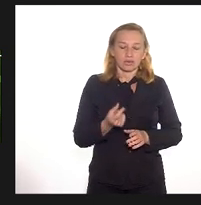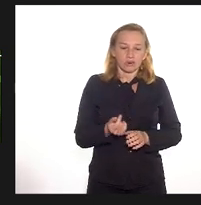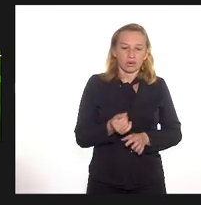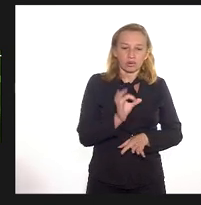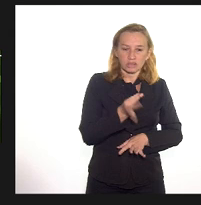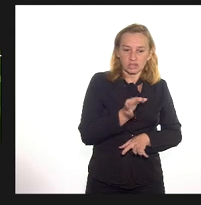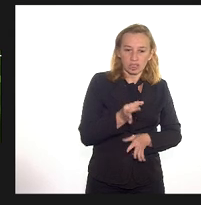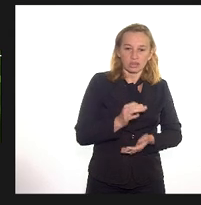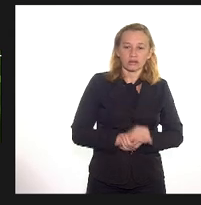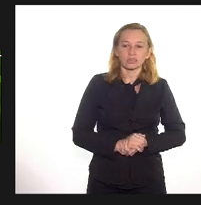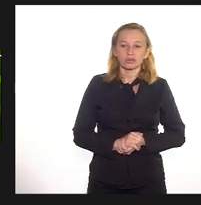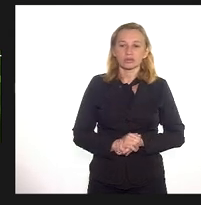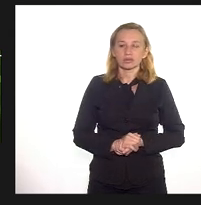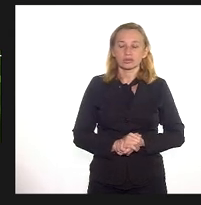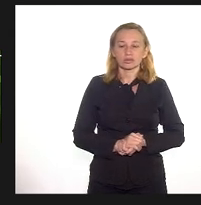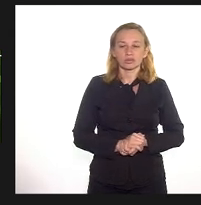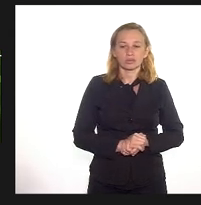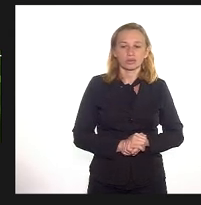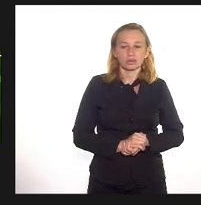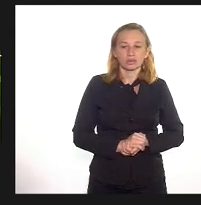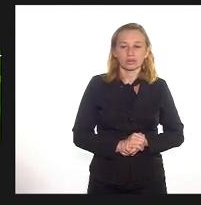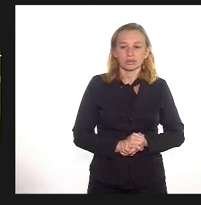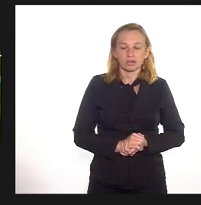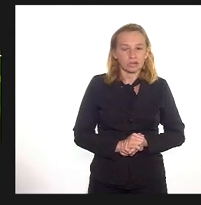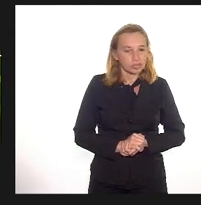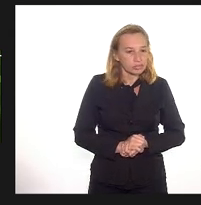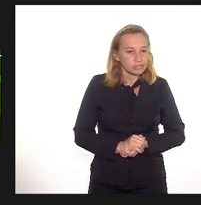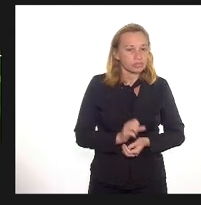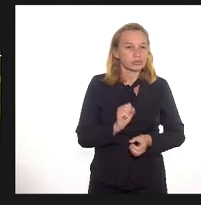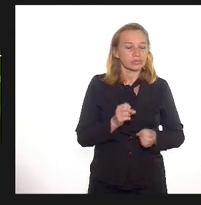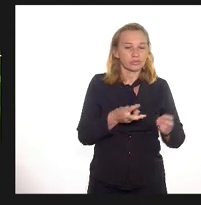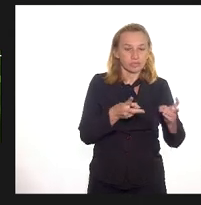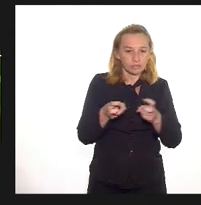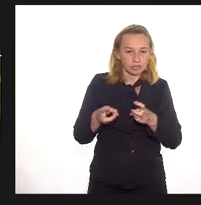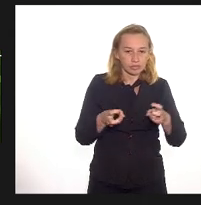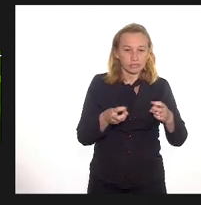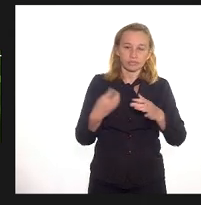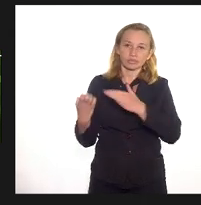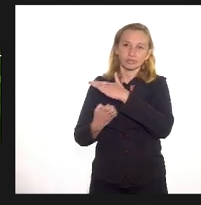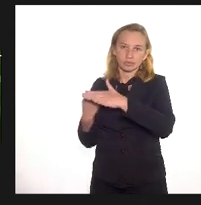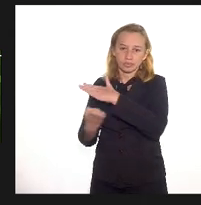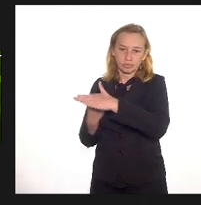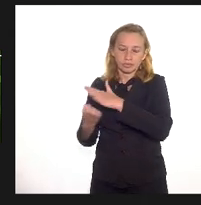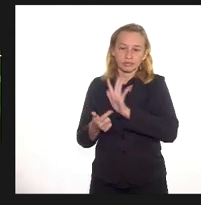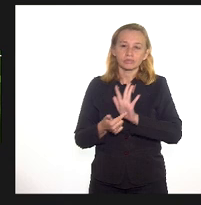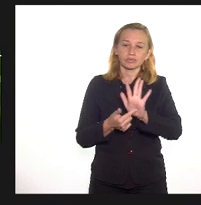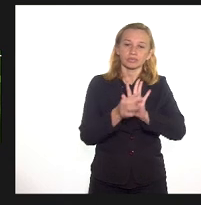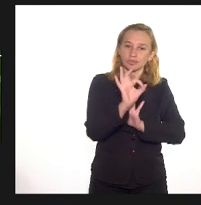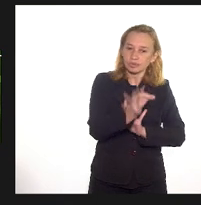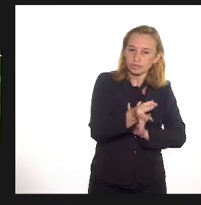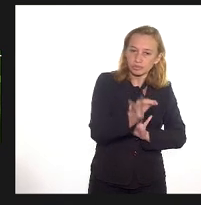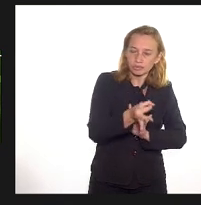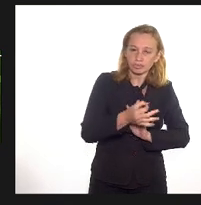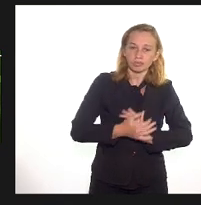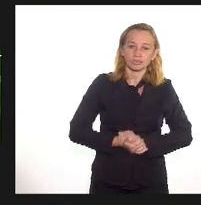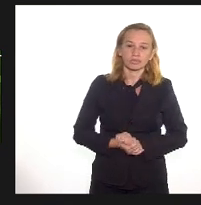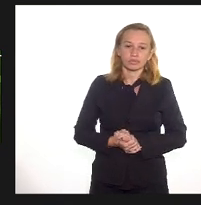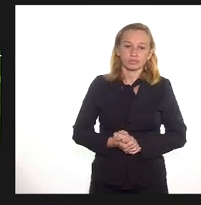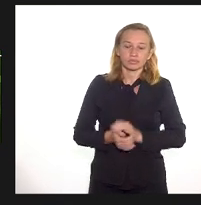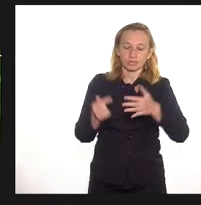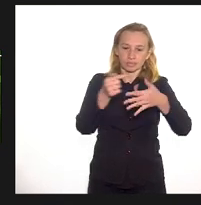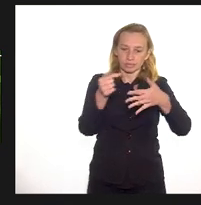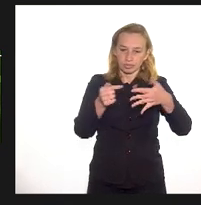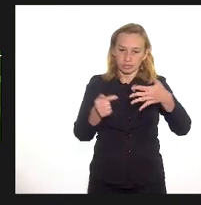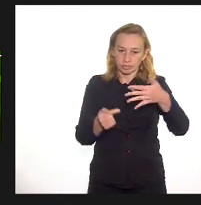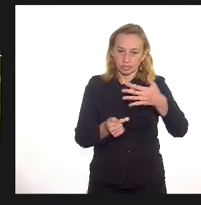Essas adições e exclusões, da mesma forma como no IR, elas são observadas pela empresa, que identifica claramente item a item